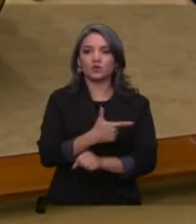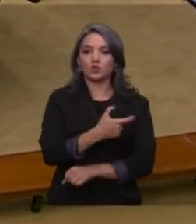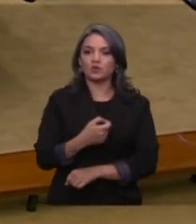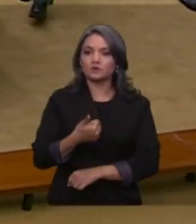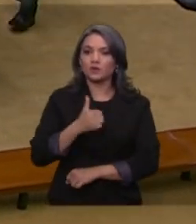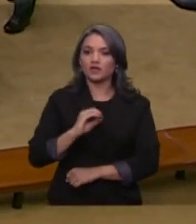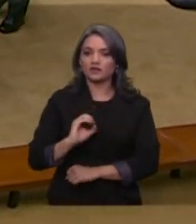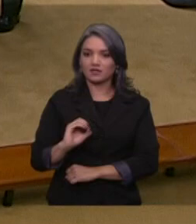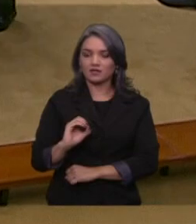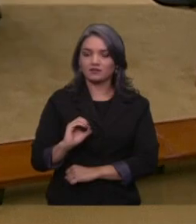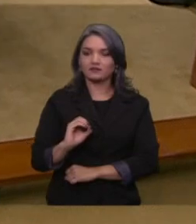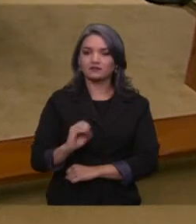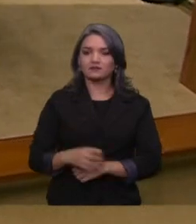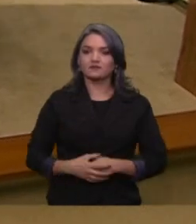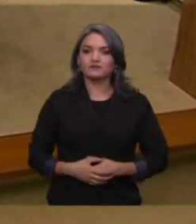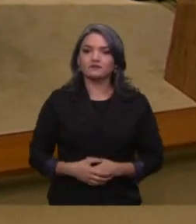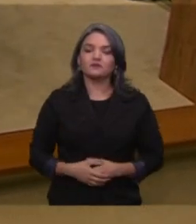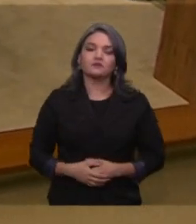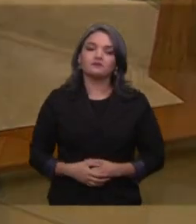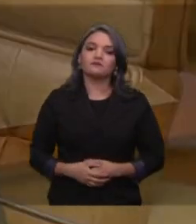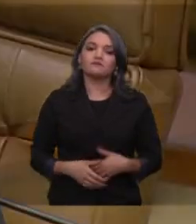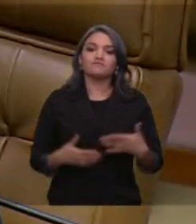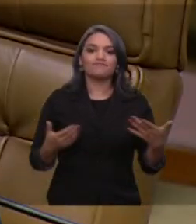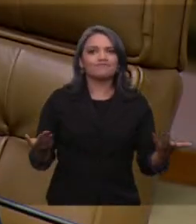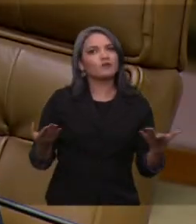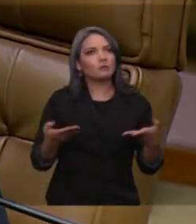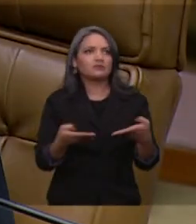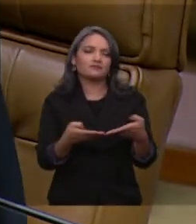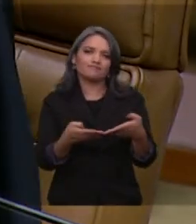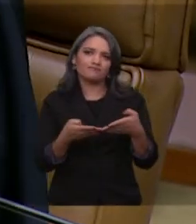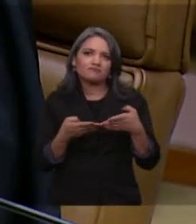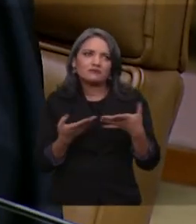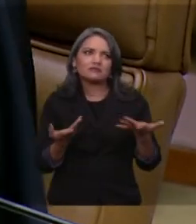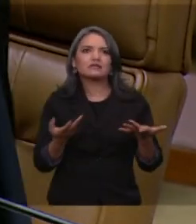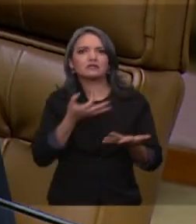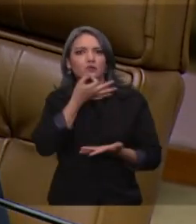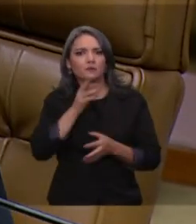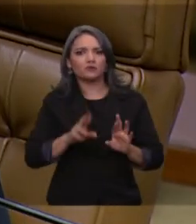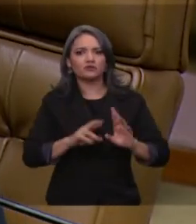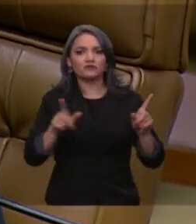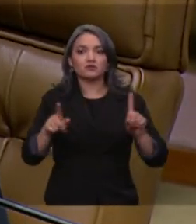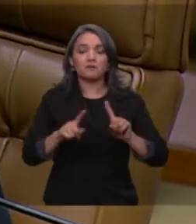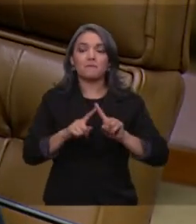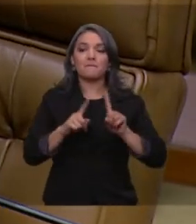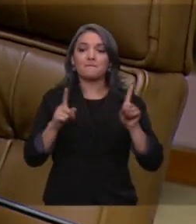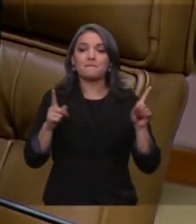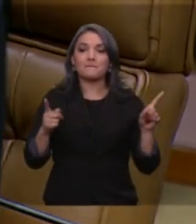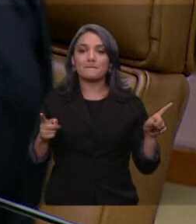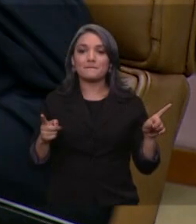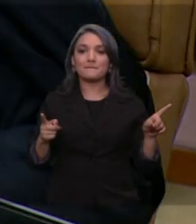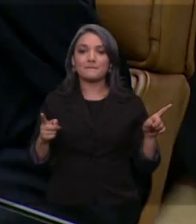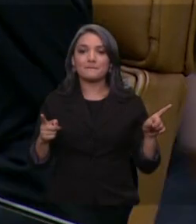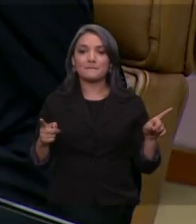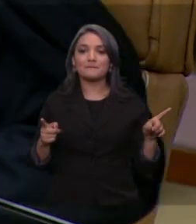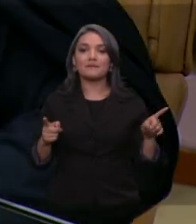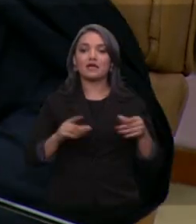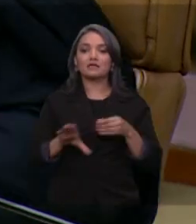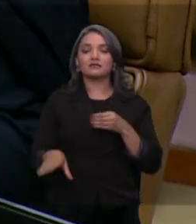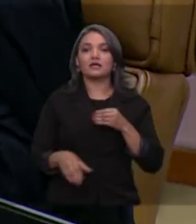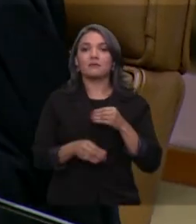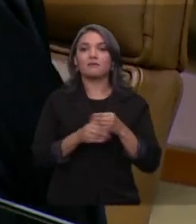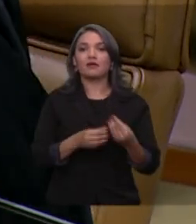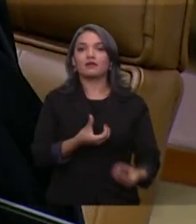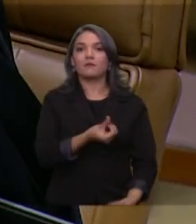meu ver, pedindo todas as velhas, as posições em contrário, o que fez a Emenda